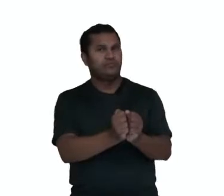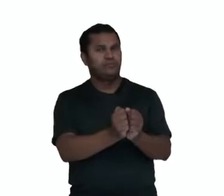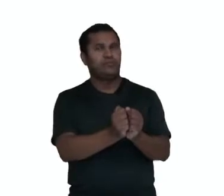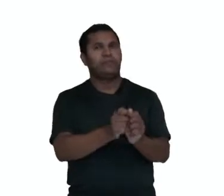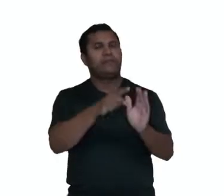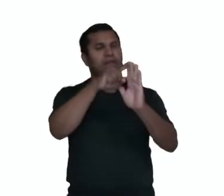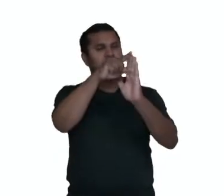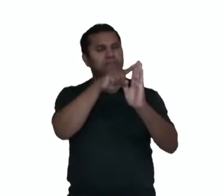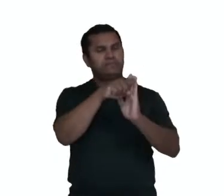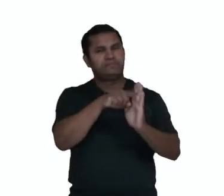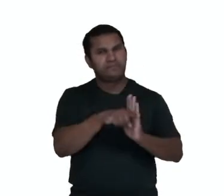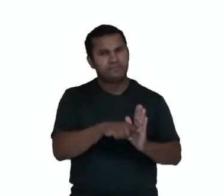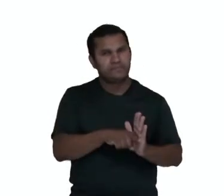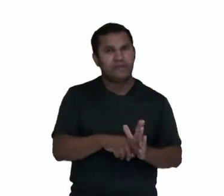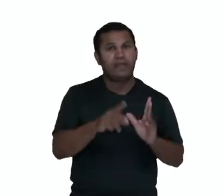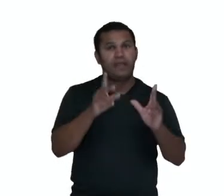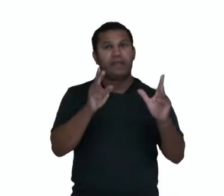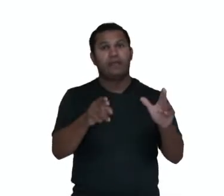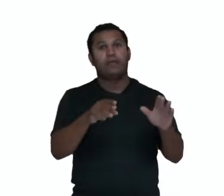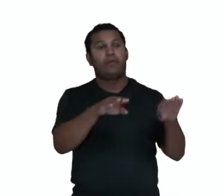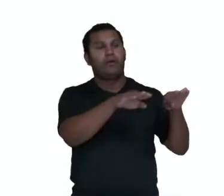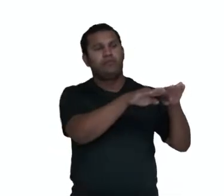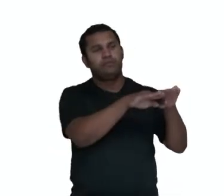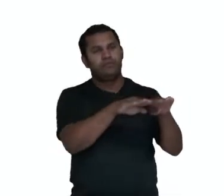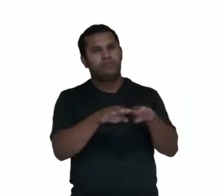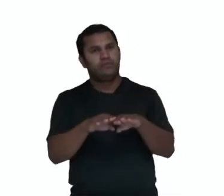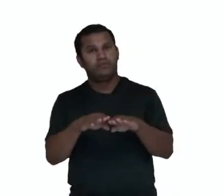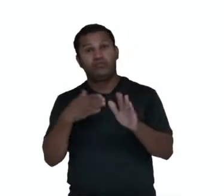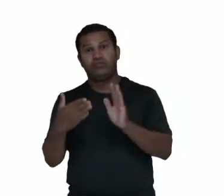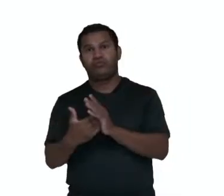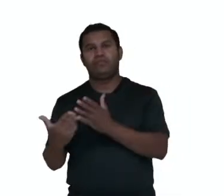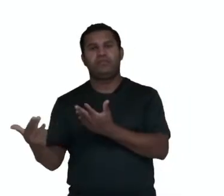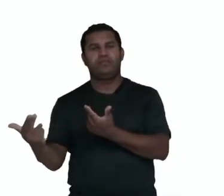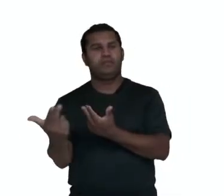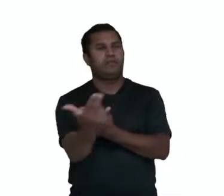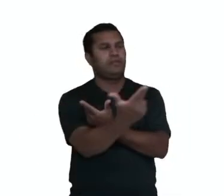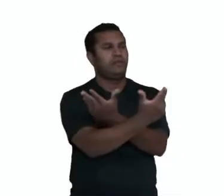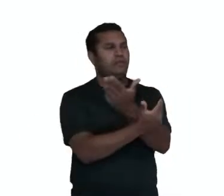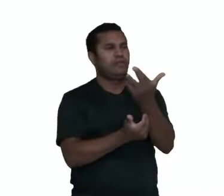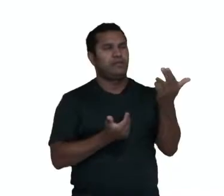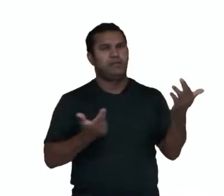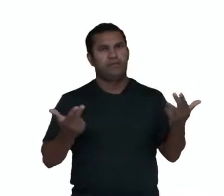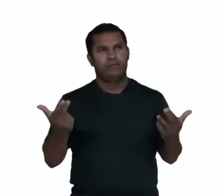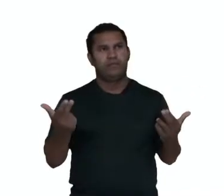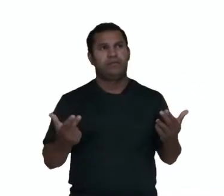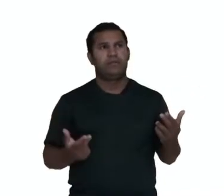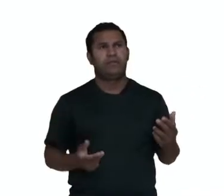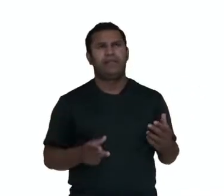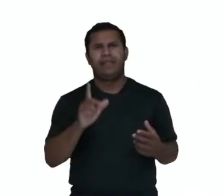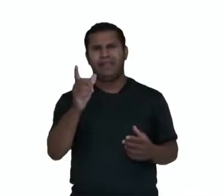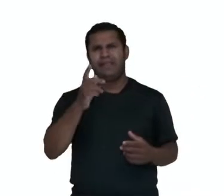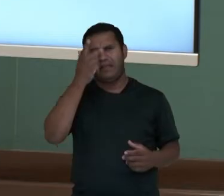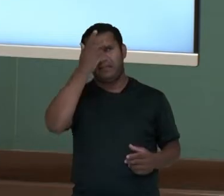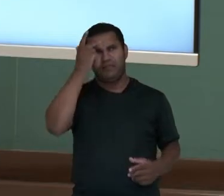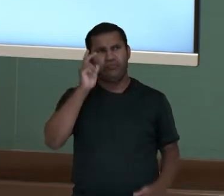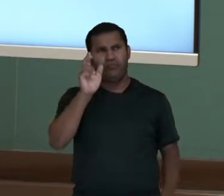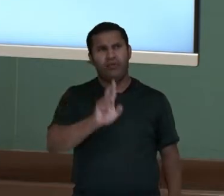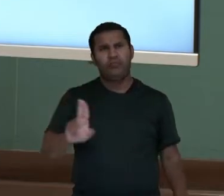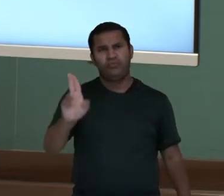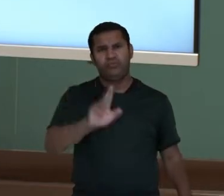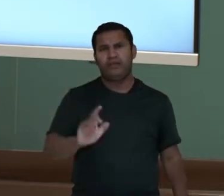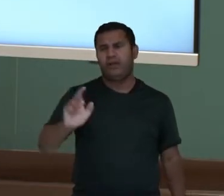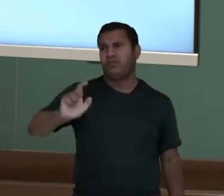a pichação, remetendo à xenofobia, e xenofobia é essa aversão, esse preconceito